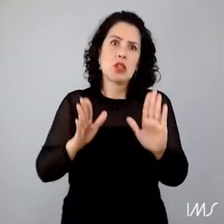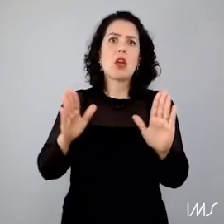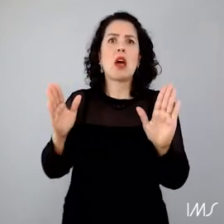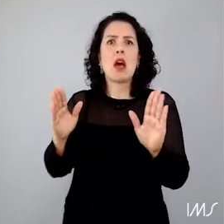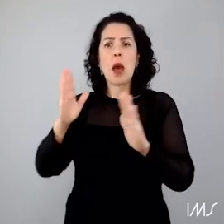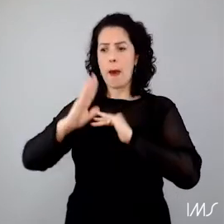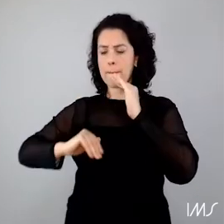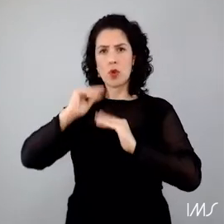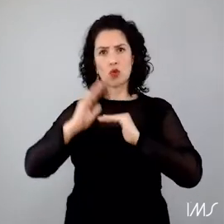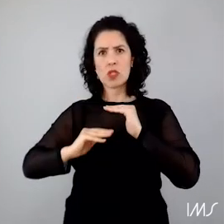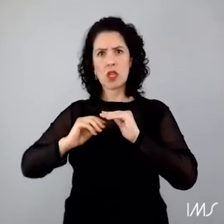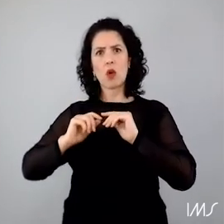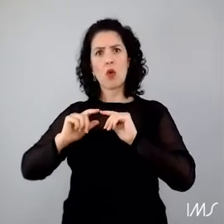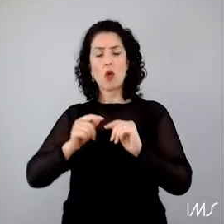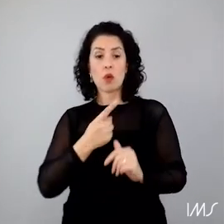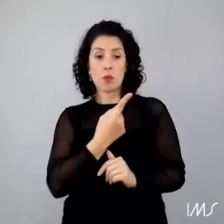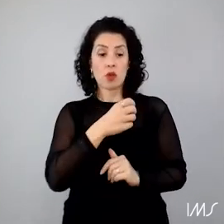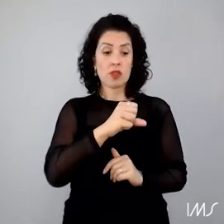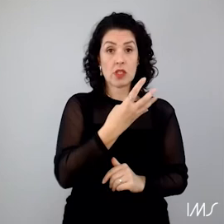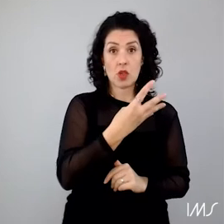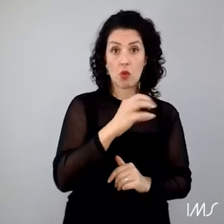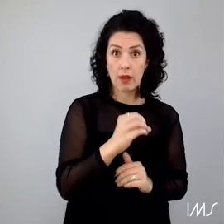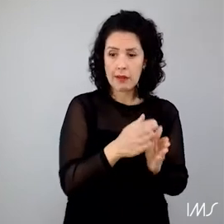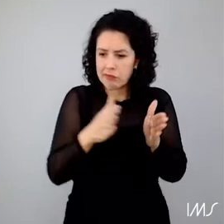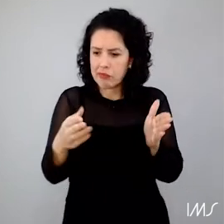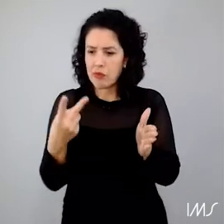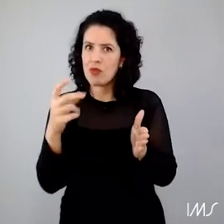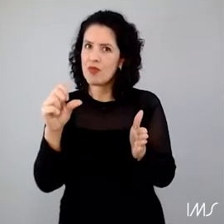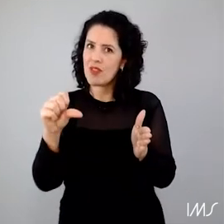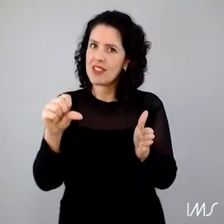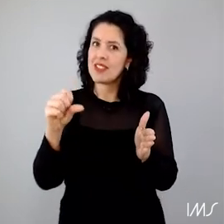40 e 50, que tem grande densidade, né?